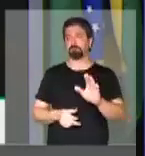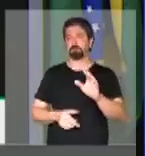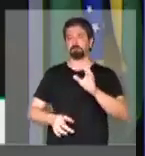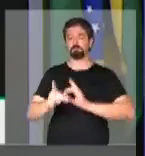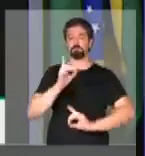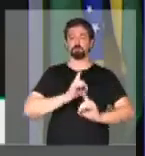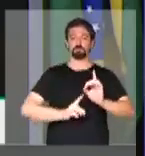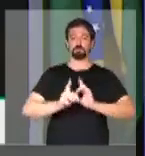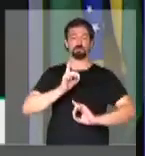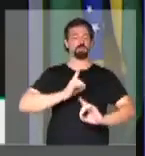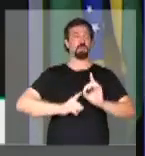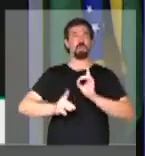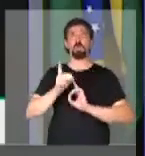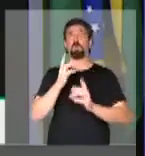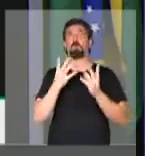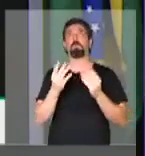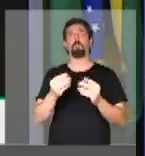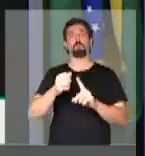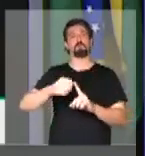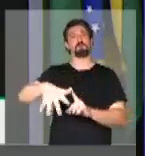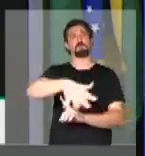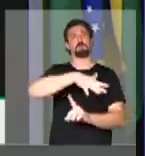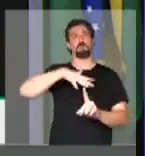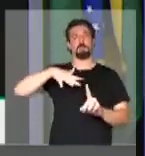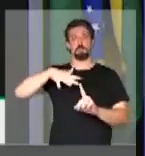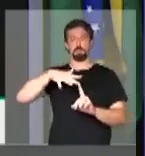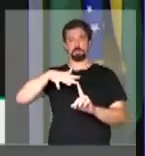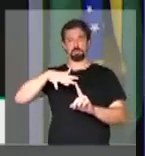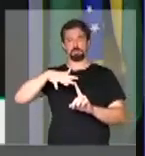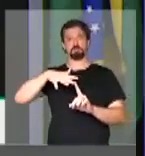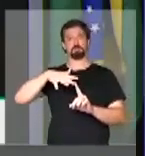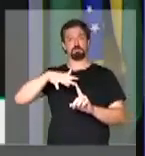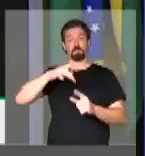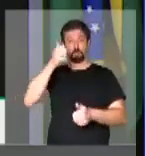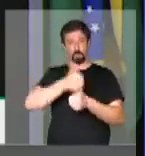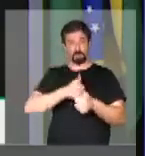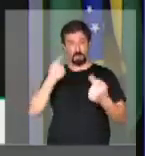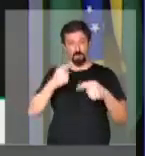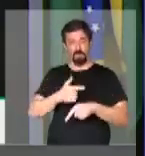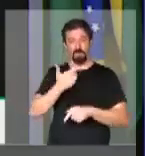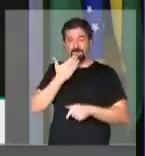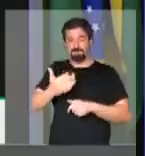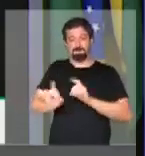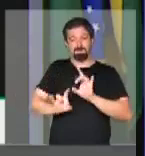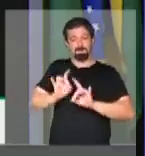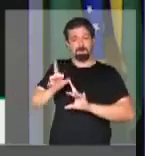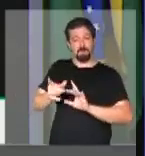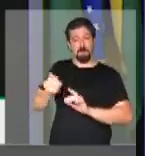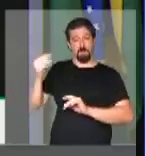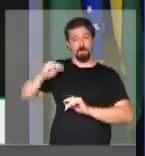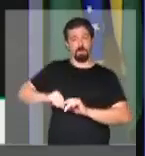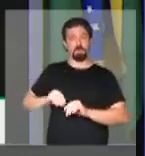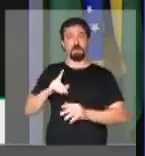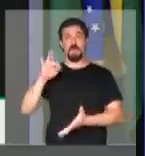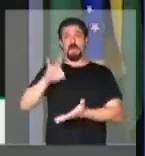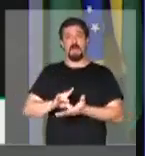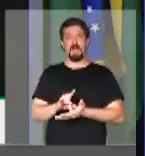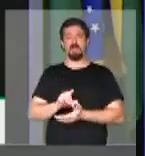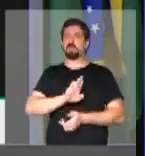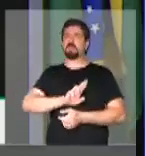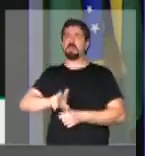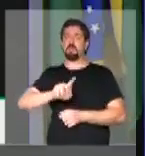fundamentalmente, diálogo e muito diálogo com a sociedade. O combate aos privilégios precisa se tornar real e